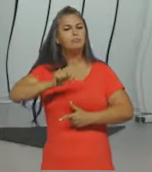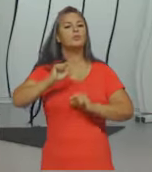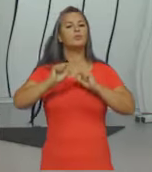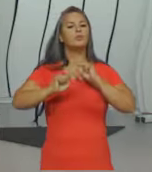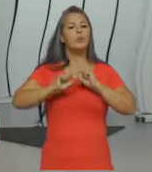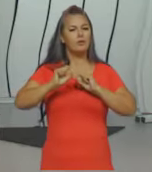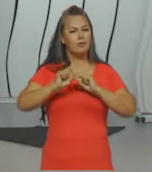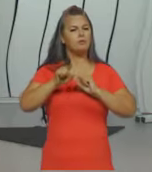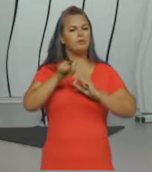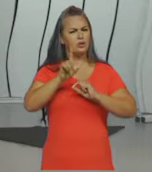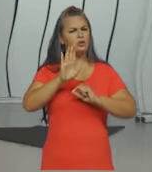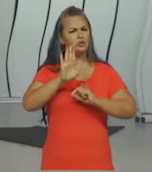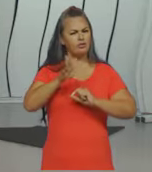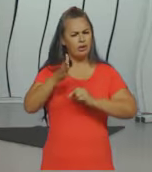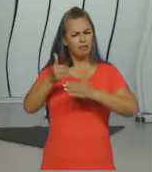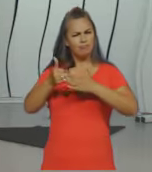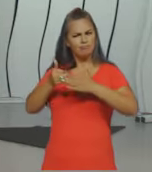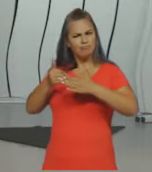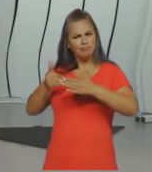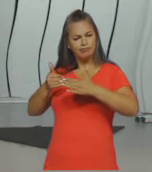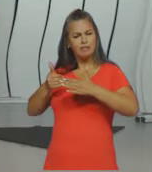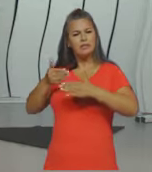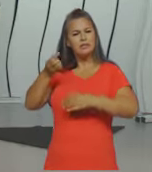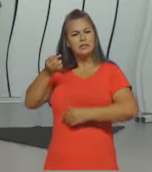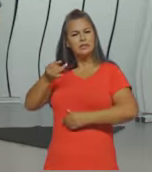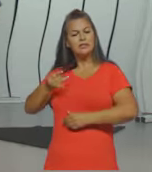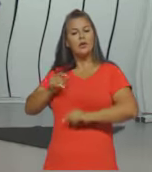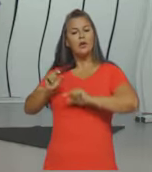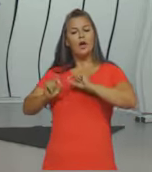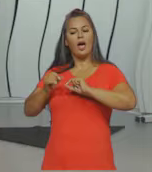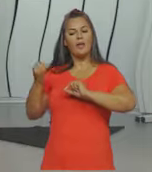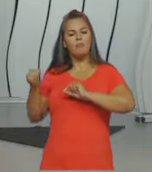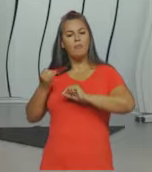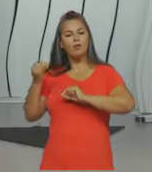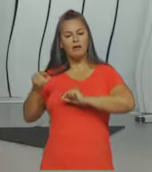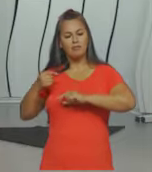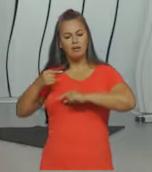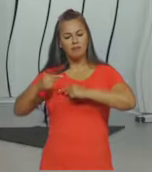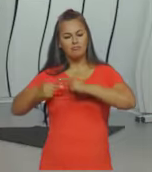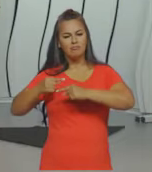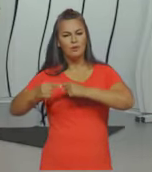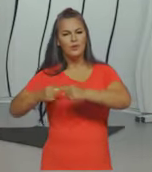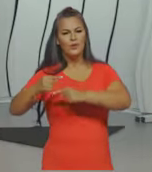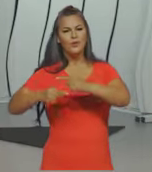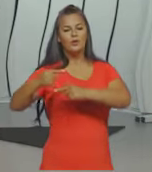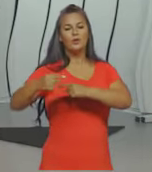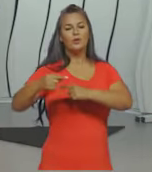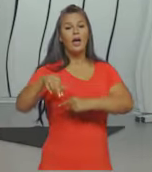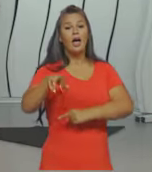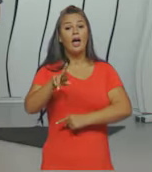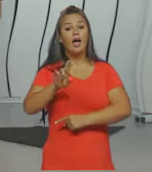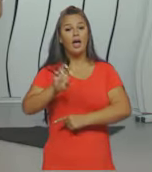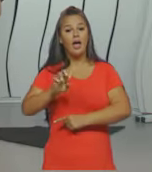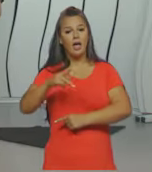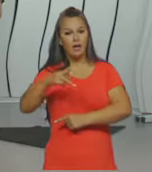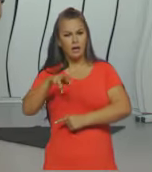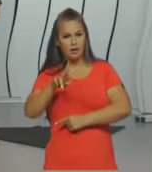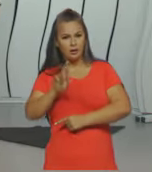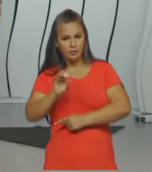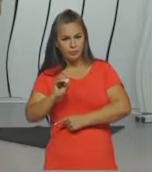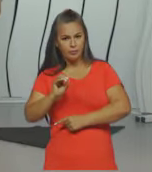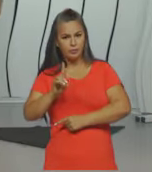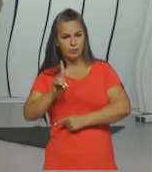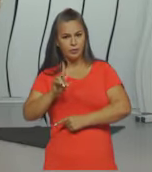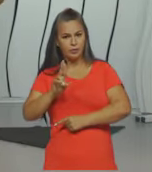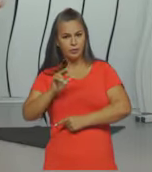da reprodução para a continuidade da espécie, né? Que todos os seres reproduzem, né? Isso é importantíssimo